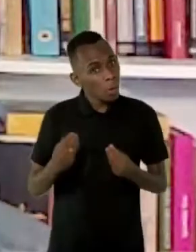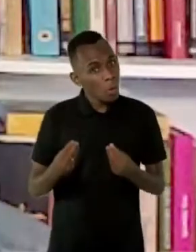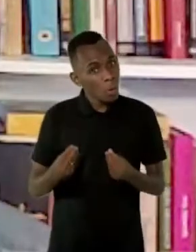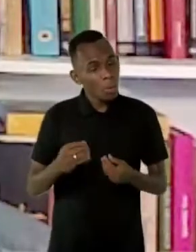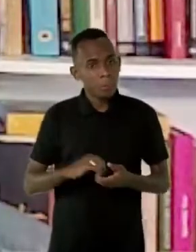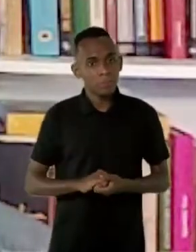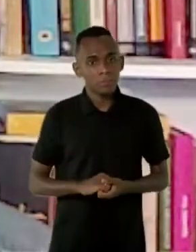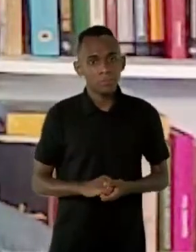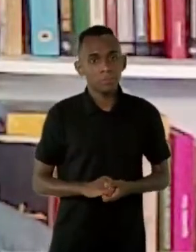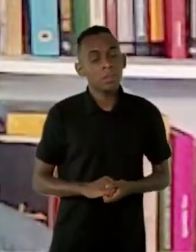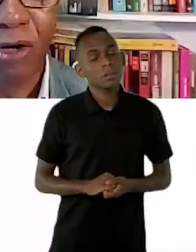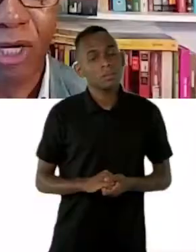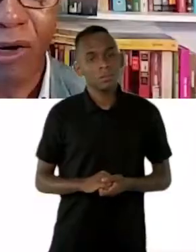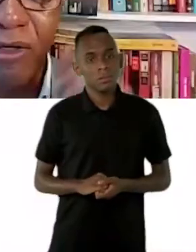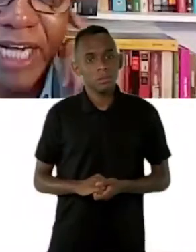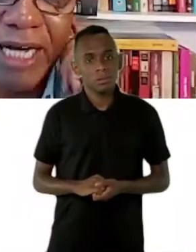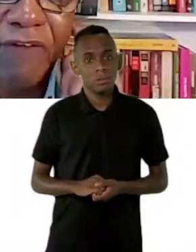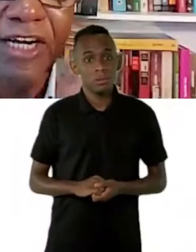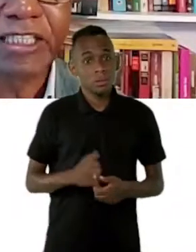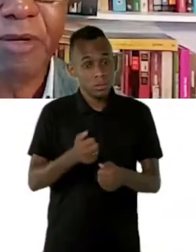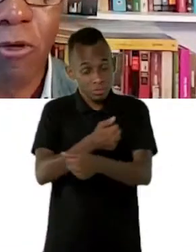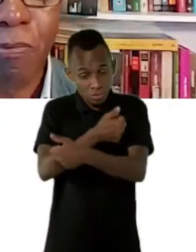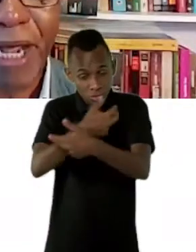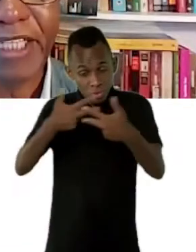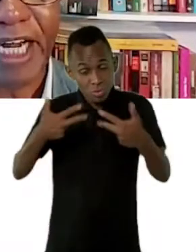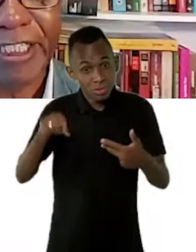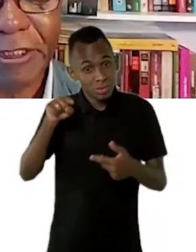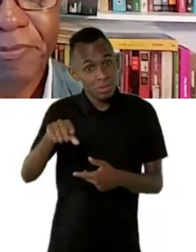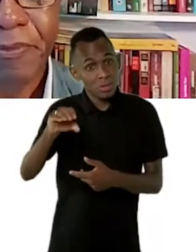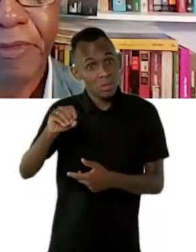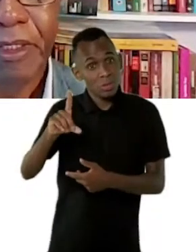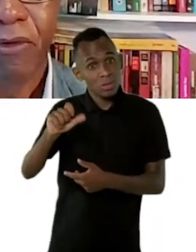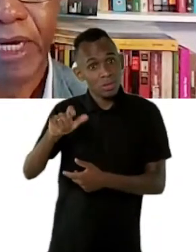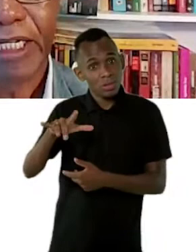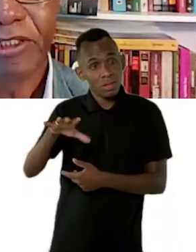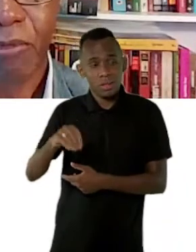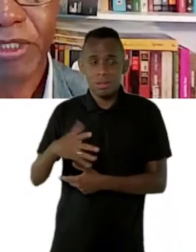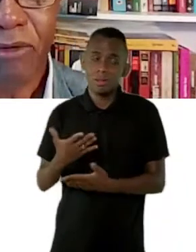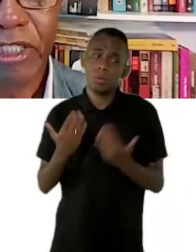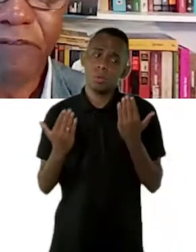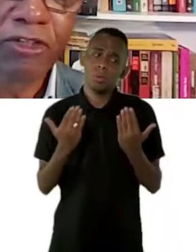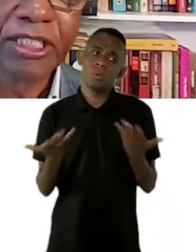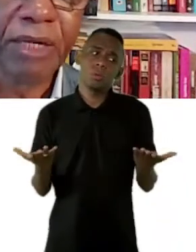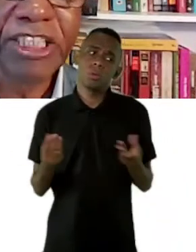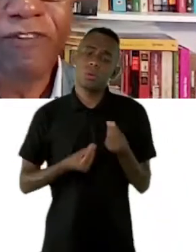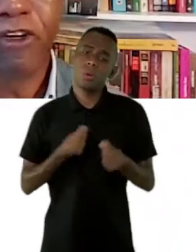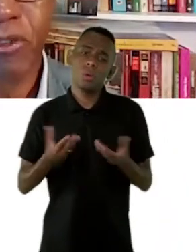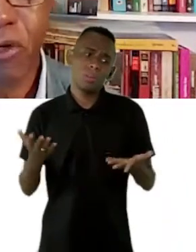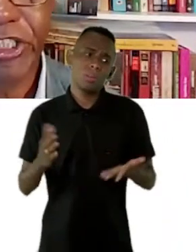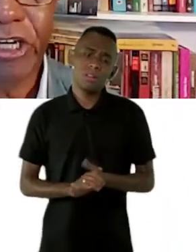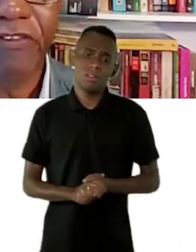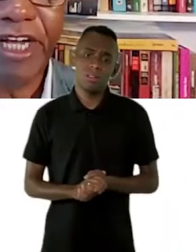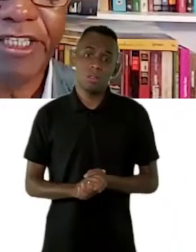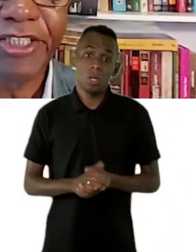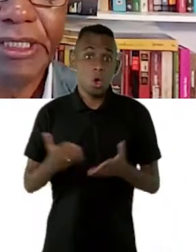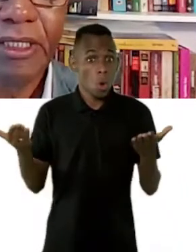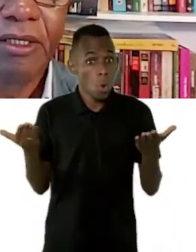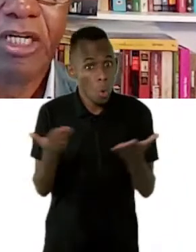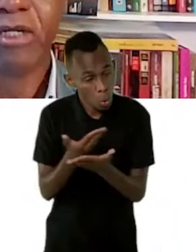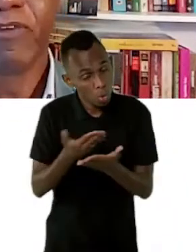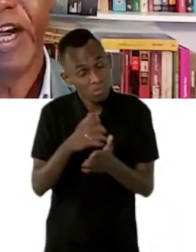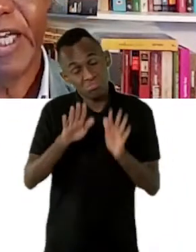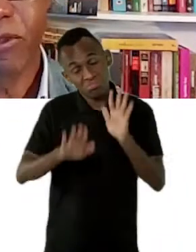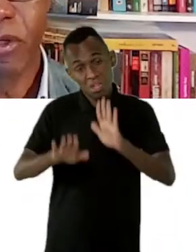até no momento em que todo mundo só via televisão. O Audálio vai ficar também com o pé atrás com relação a muita coisa. Ele falou assim, mas se fosse hoje,